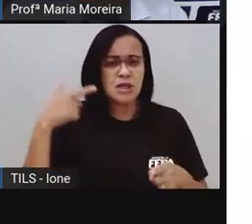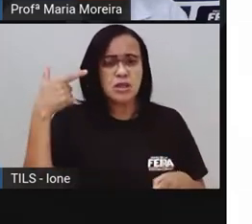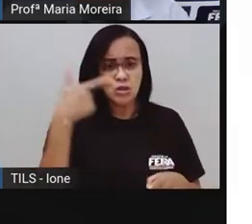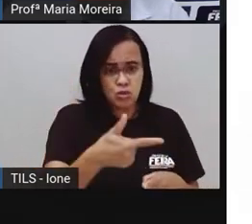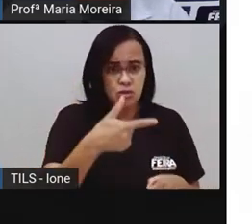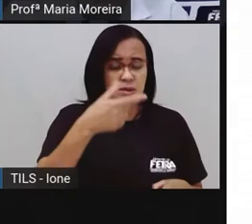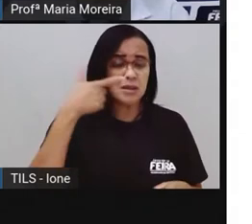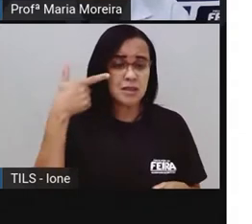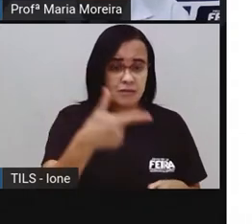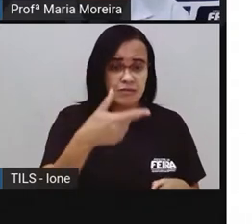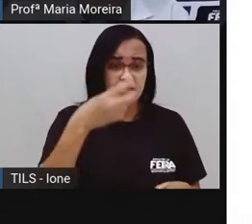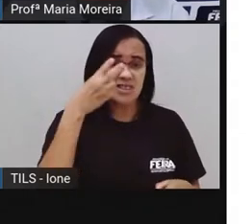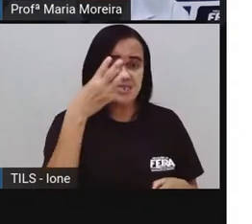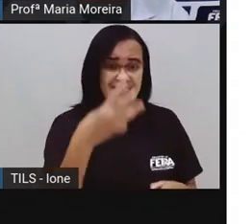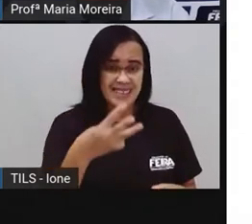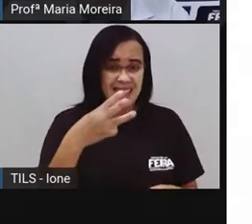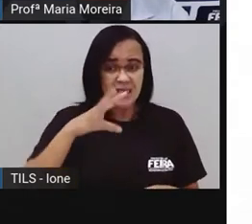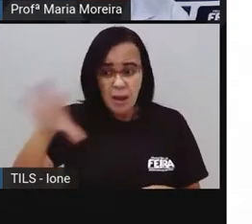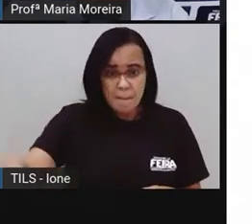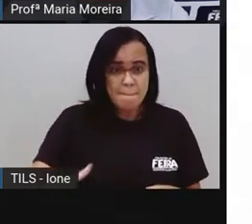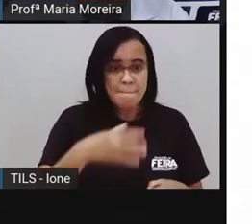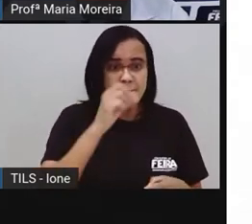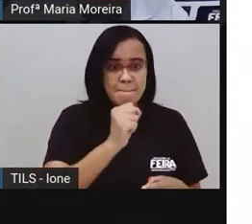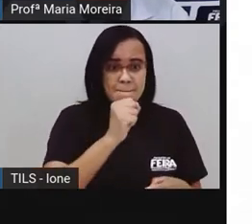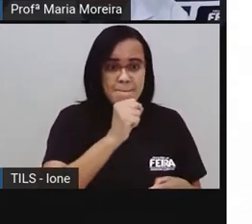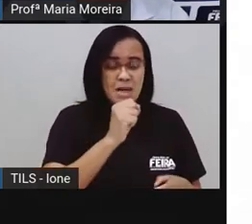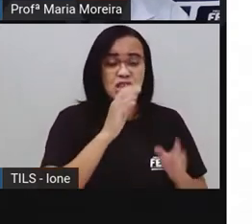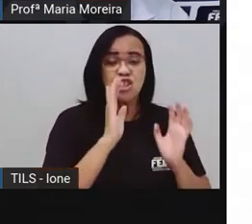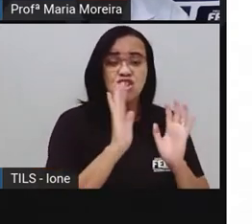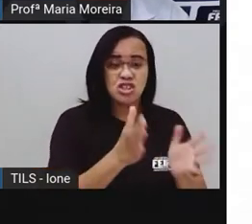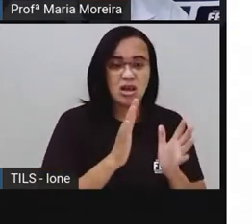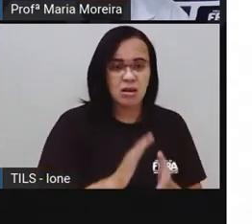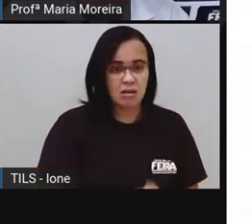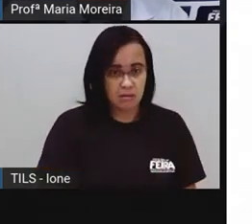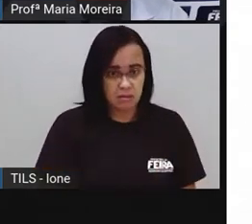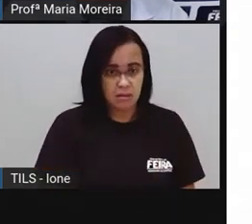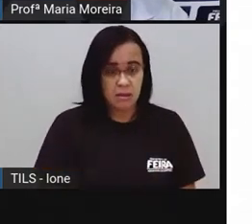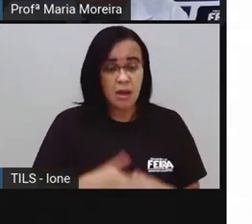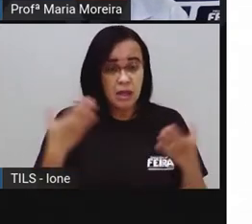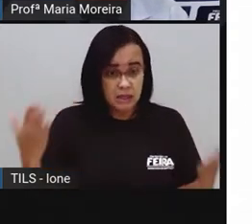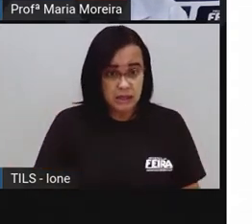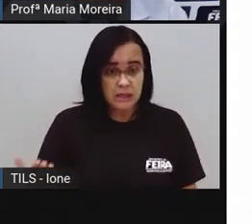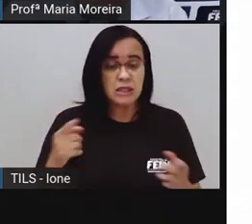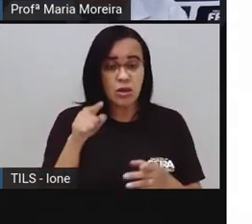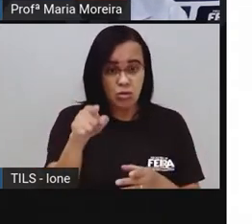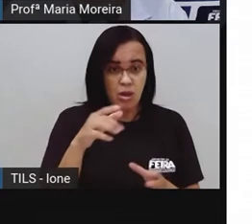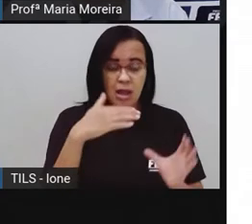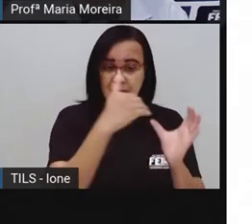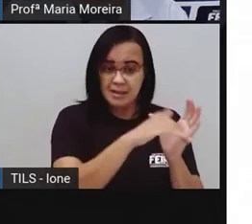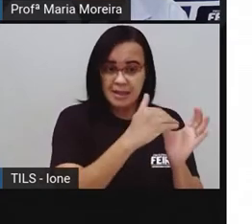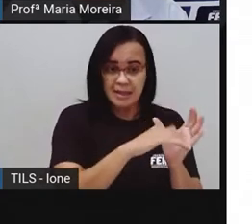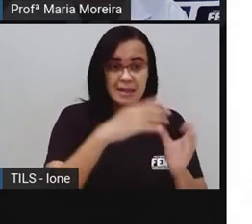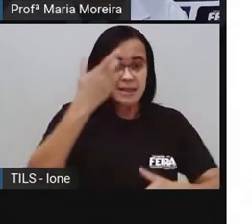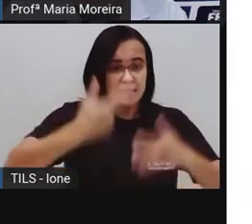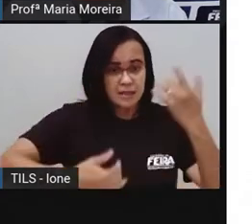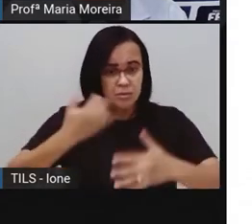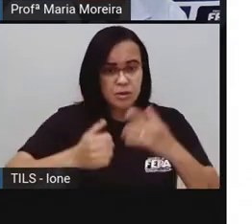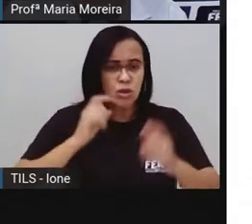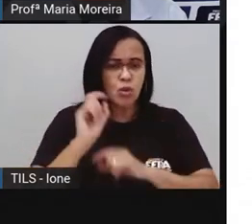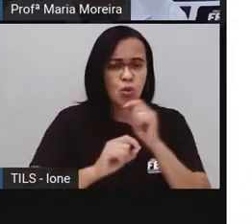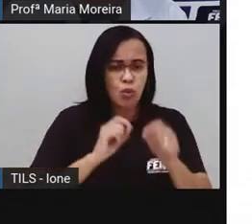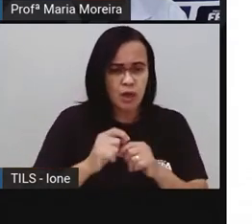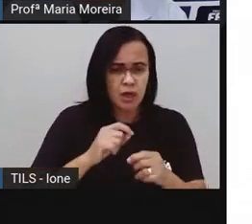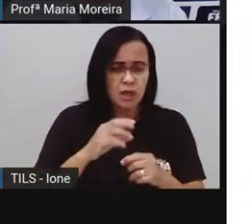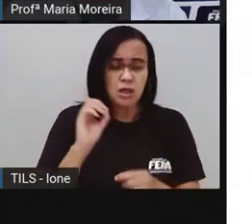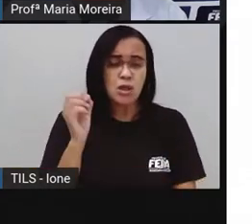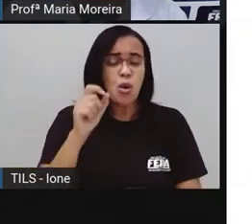apreendidos. A semana salientou ainda, né, que neste ano, outubro, neste ano, outubro,